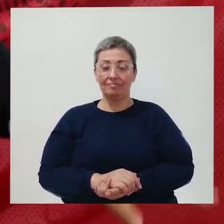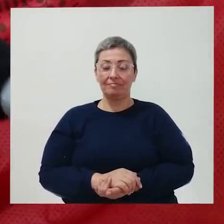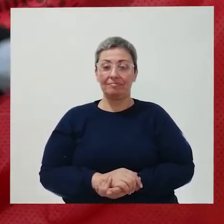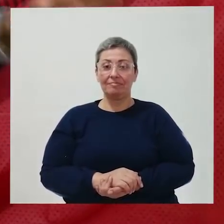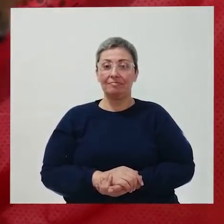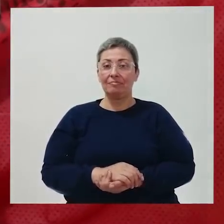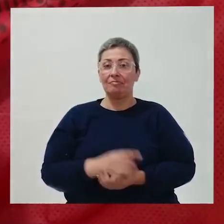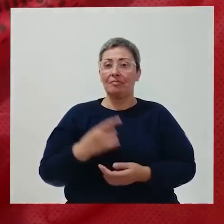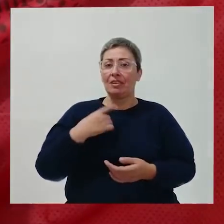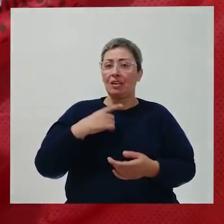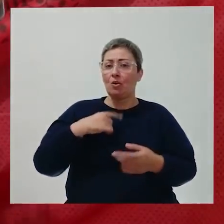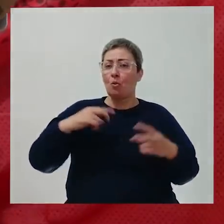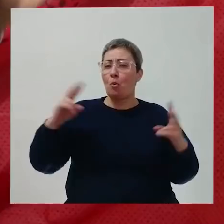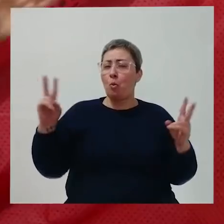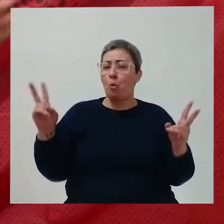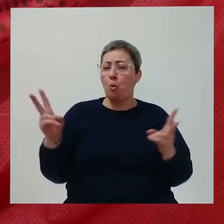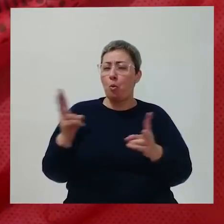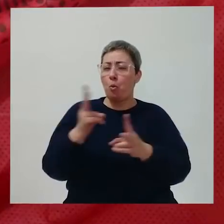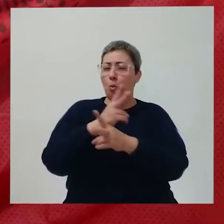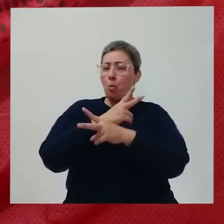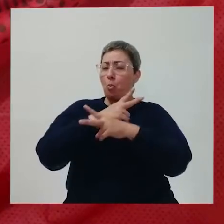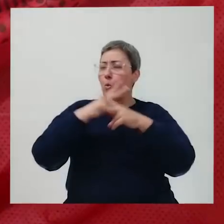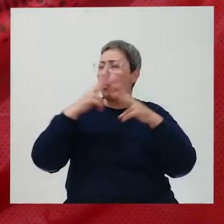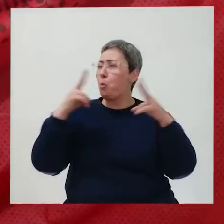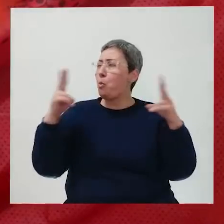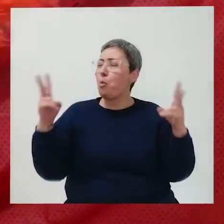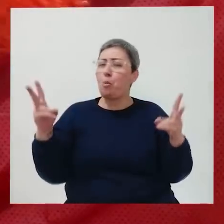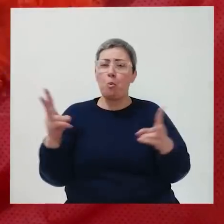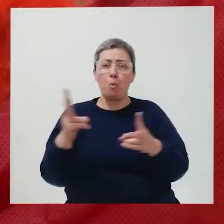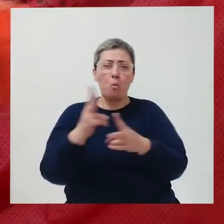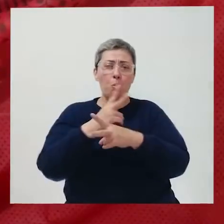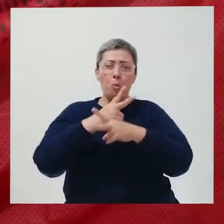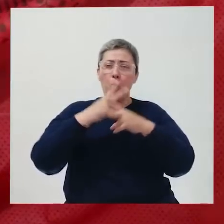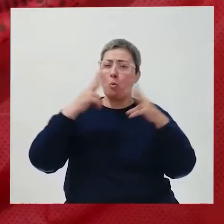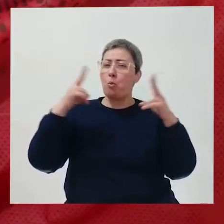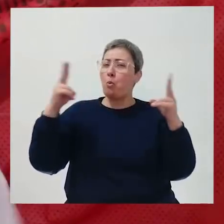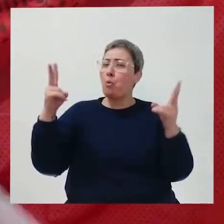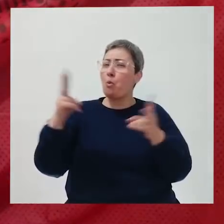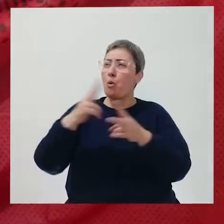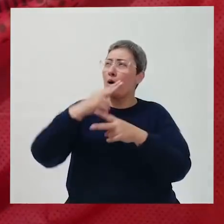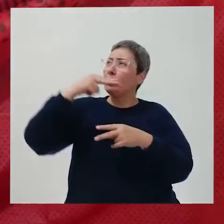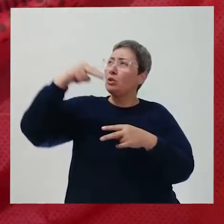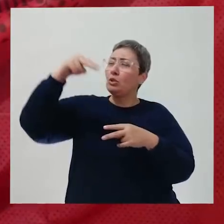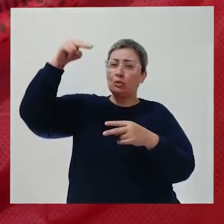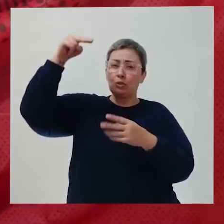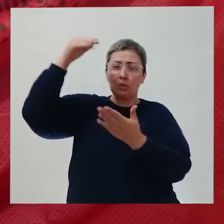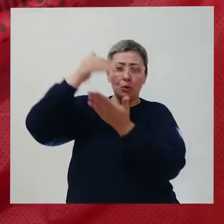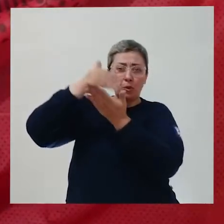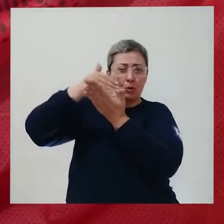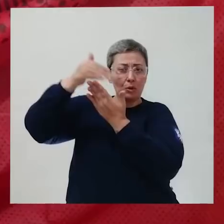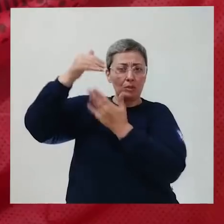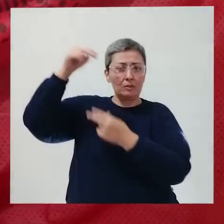um grande vento que vinha do norte.